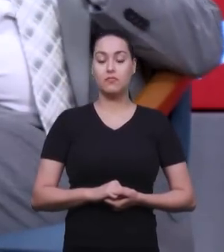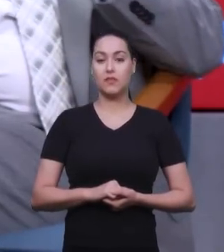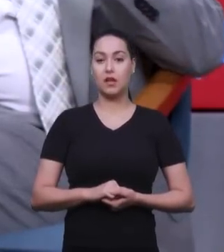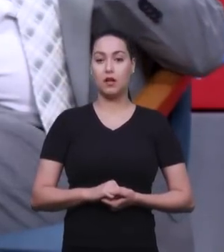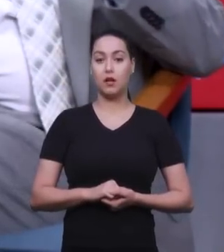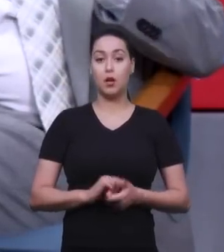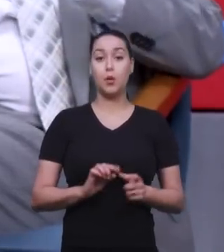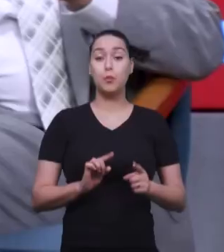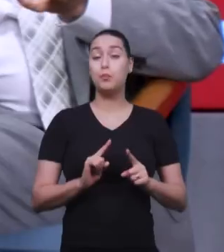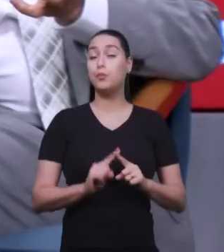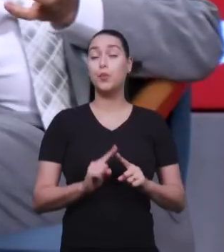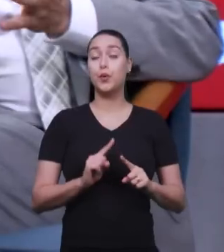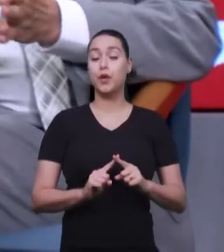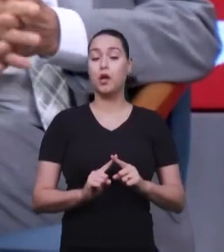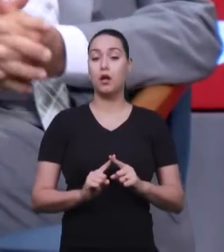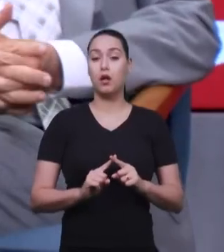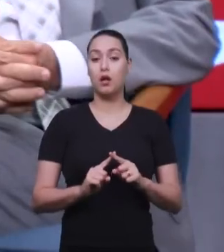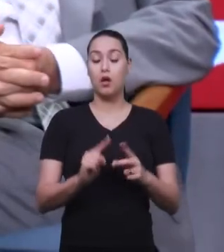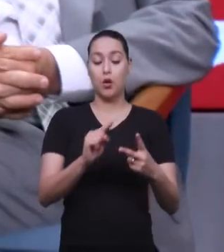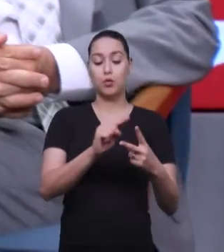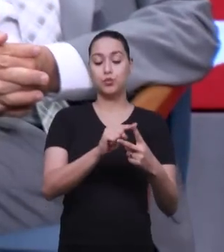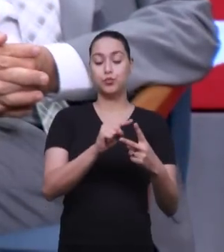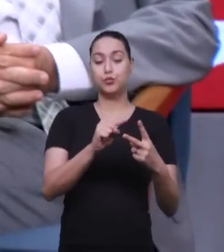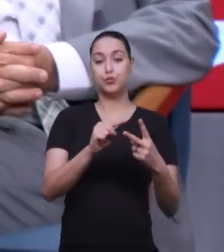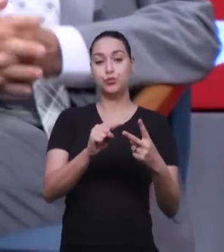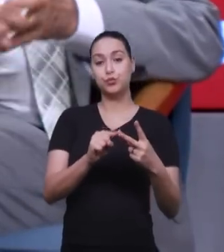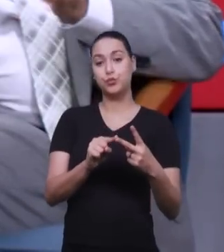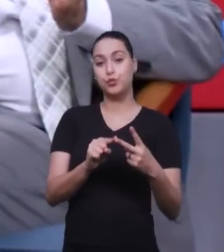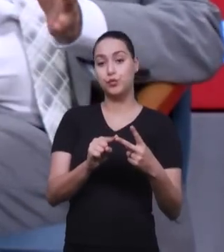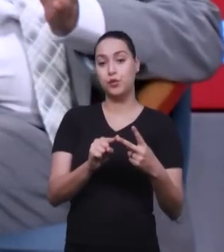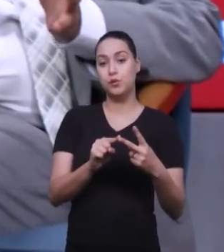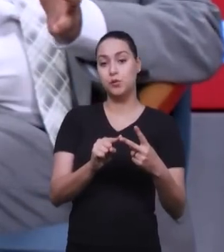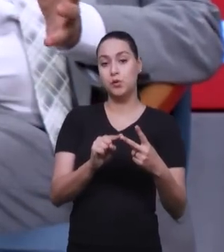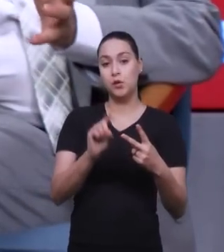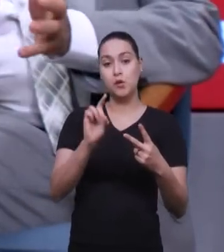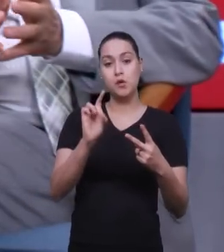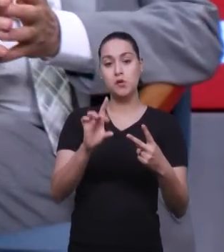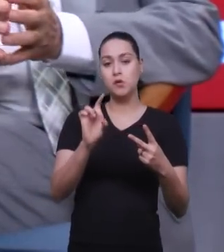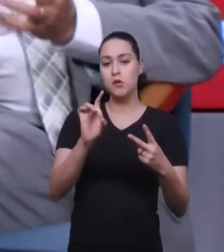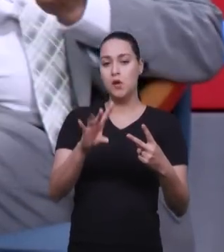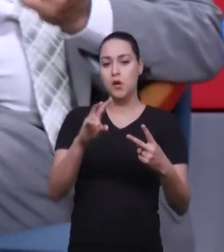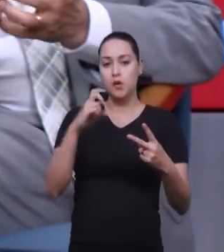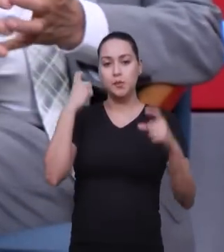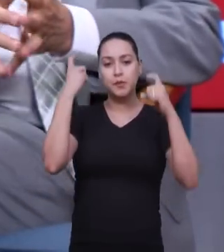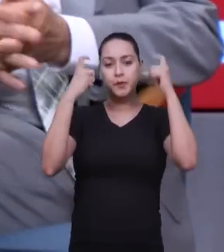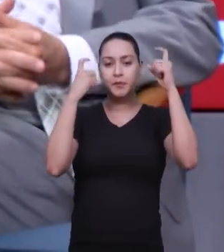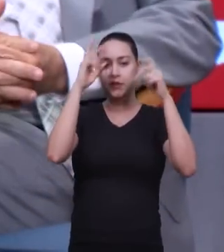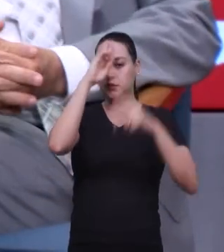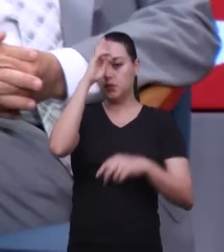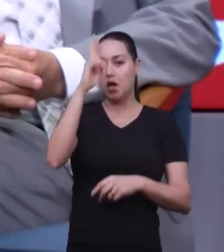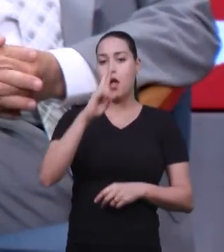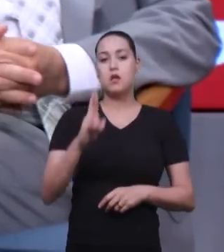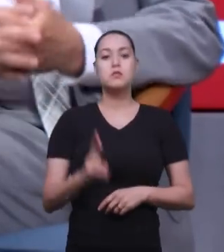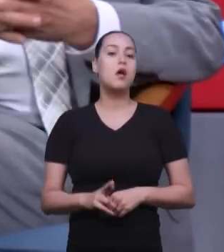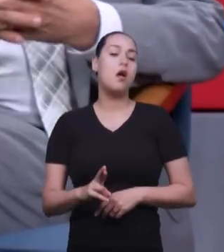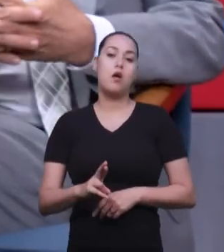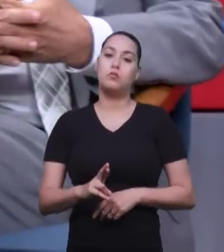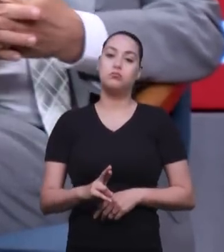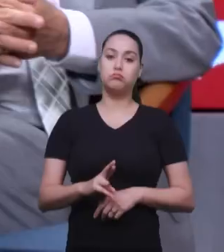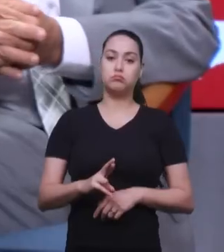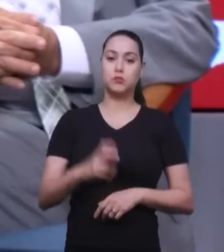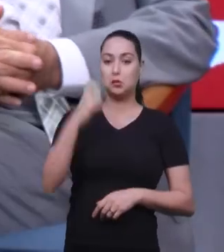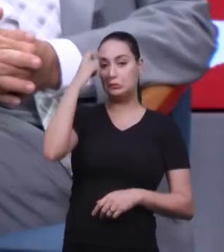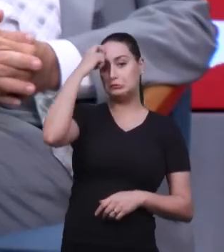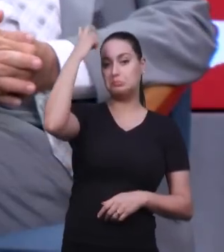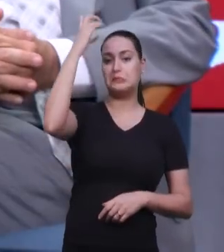Eles estão totalmente voltados para aquilo que era da sua própria razão, do seu